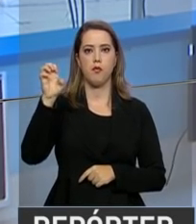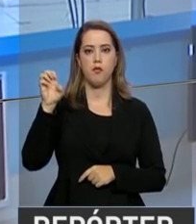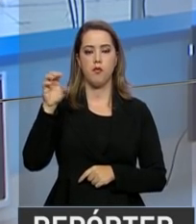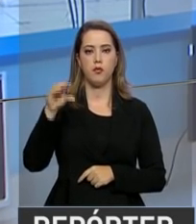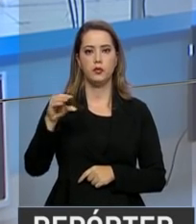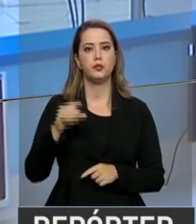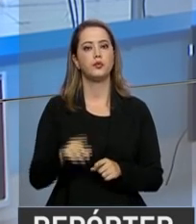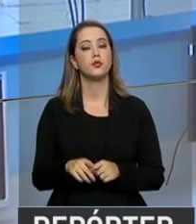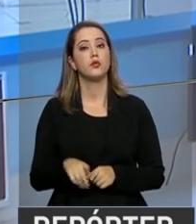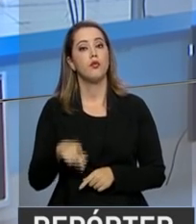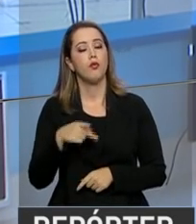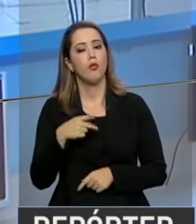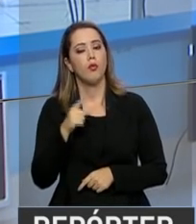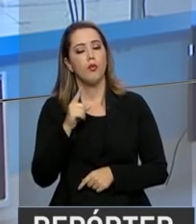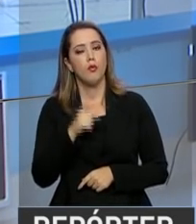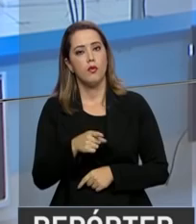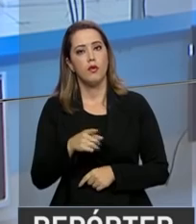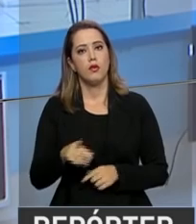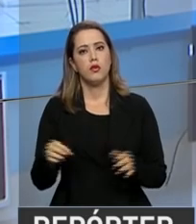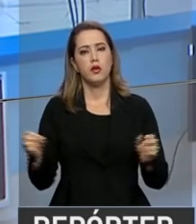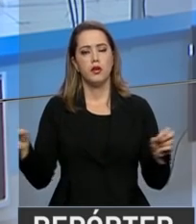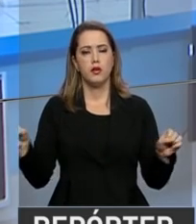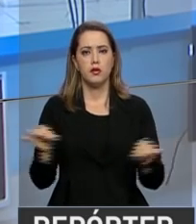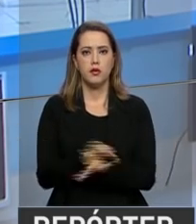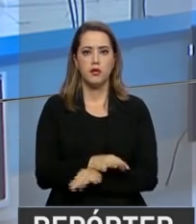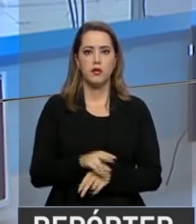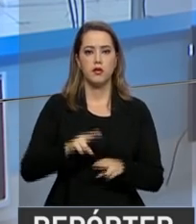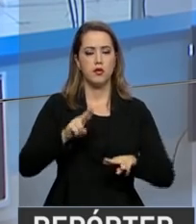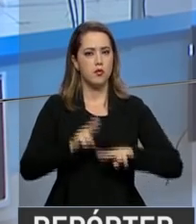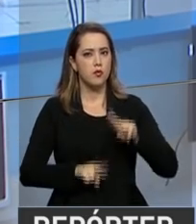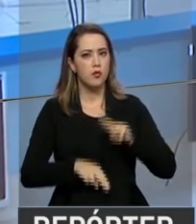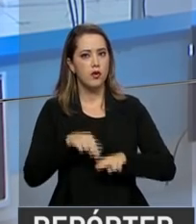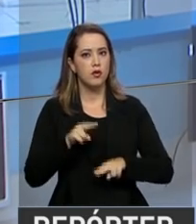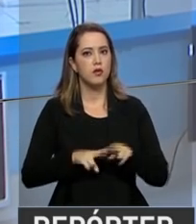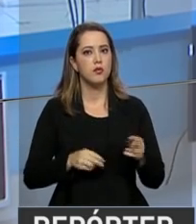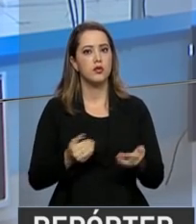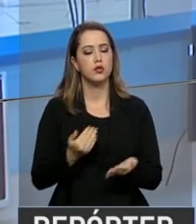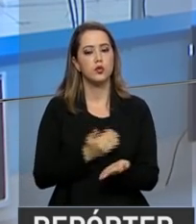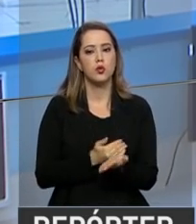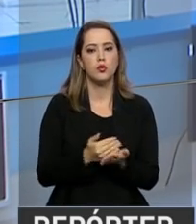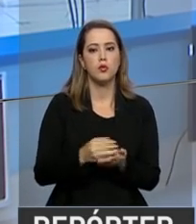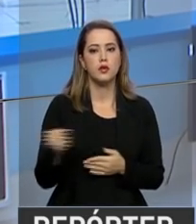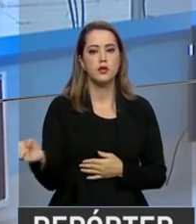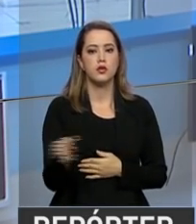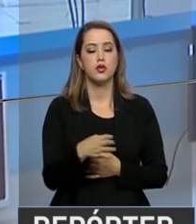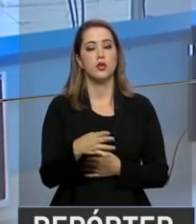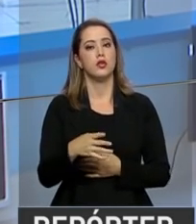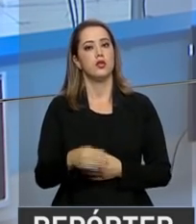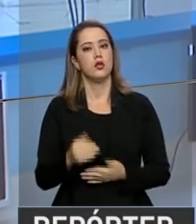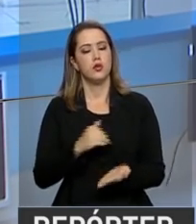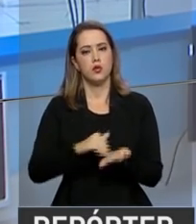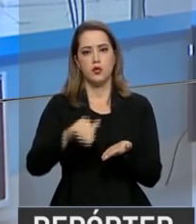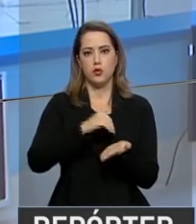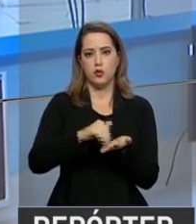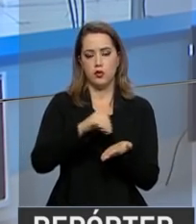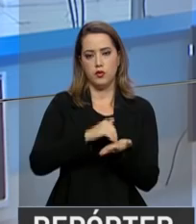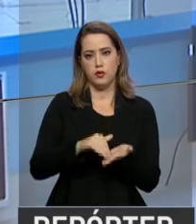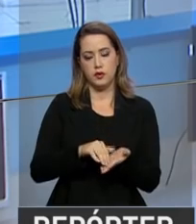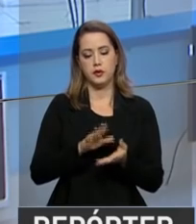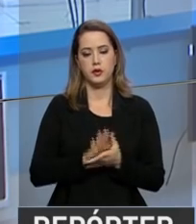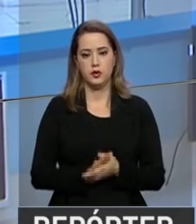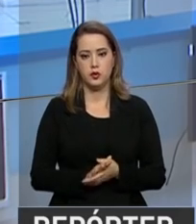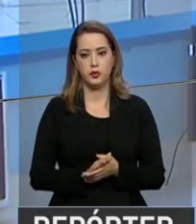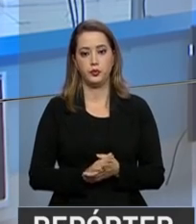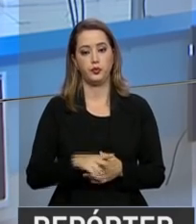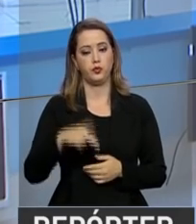Mendonça Filho, até o fim de junho deve ser anunciado o processo de novas inscrições do FIES. Sobre o Pronatec, o ministro